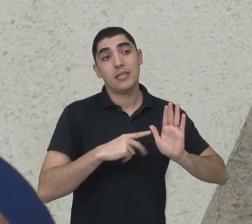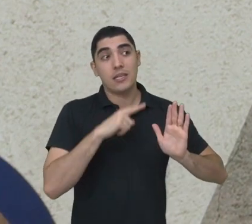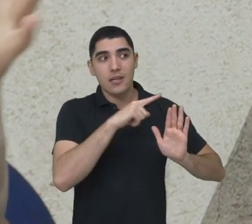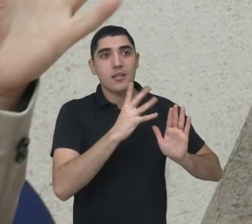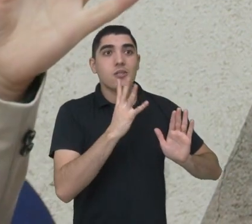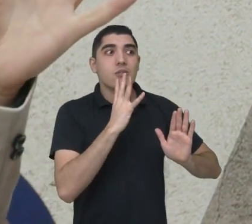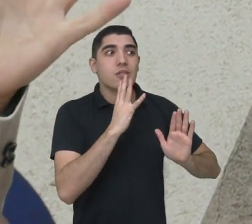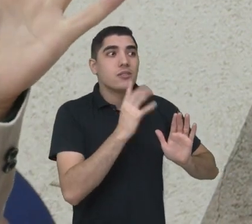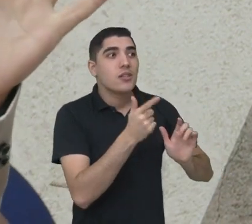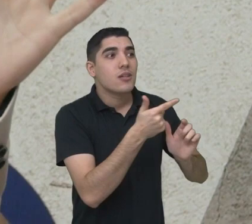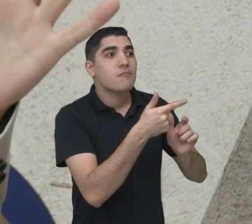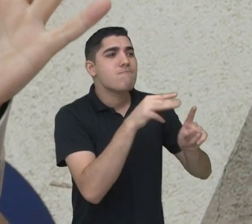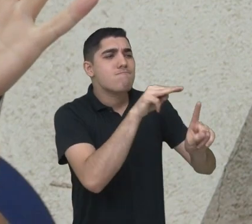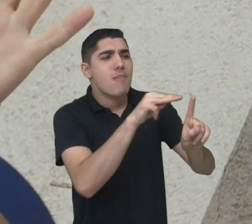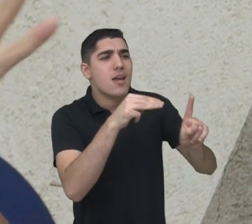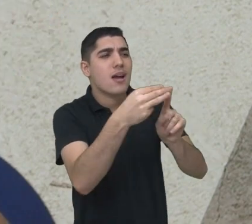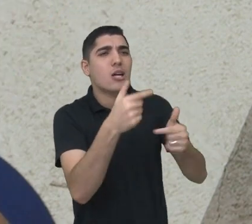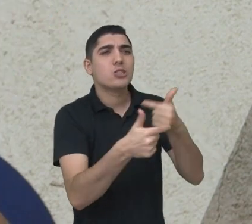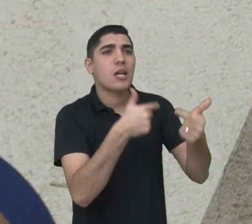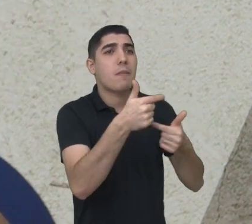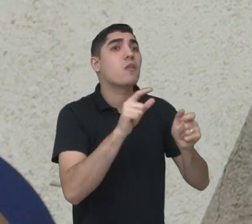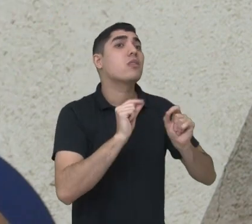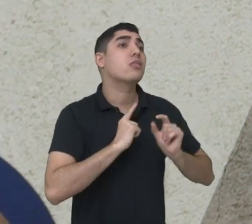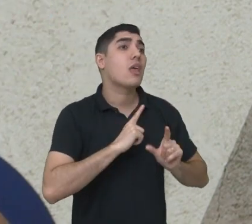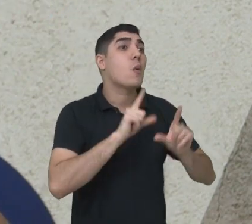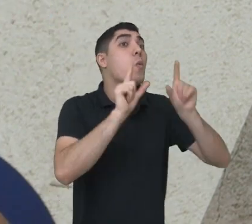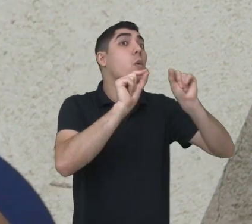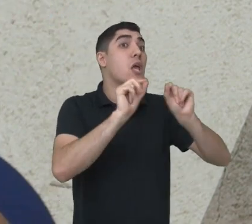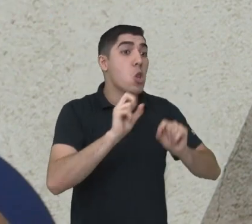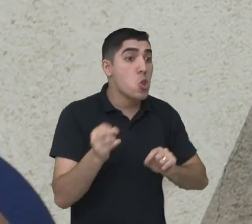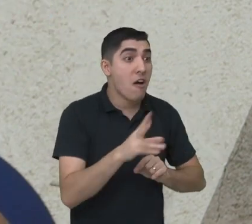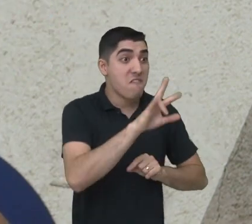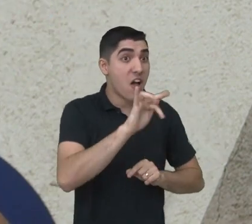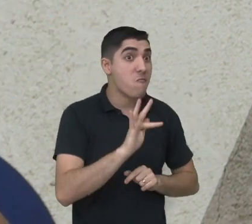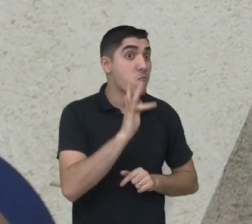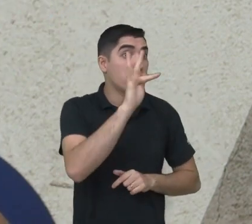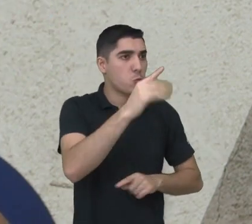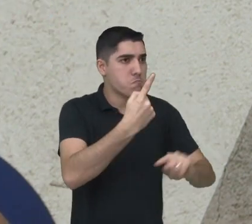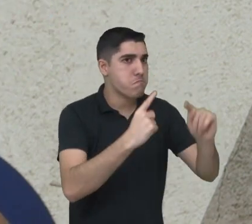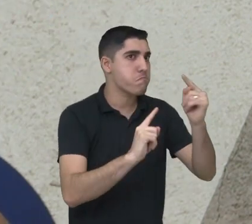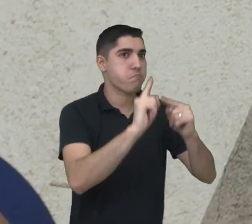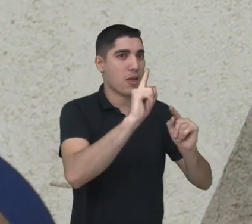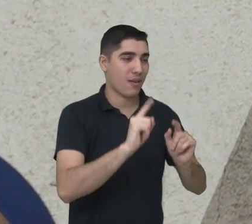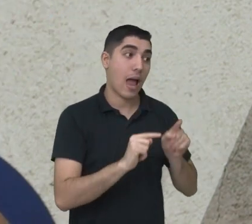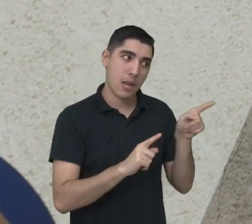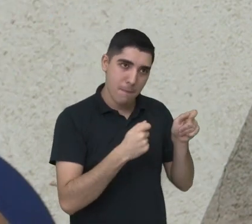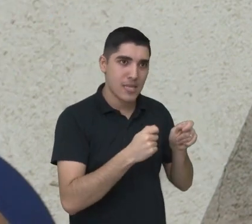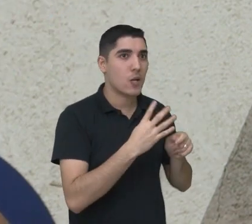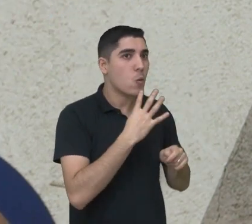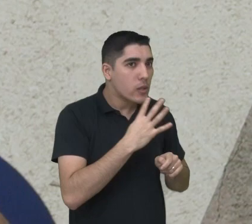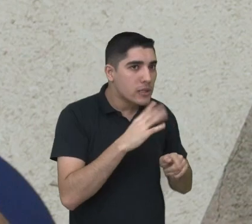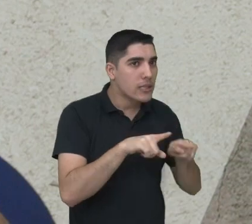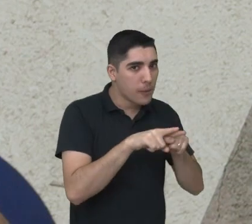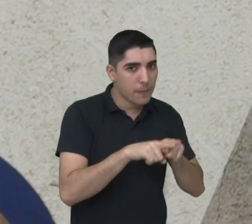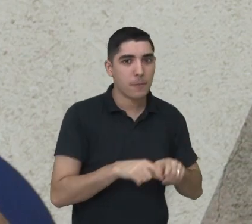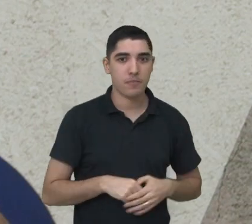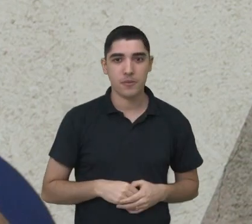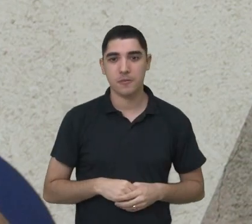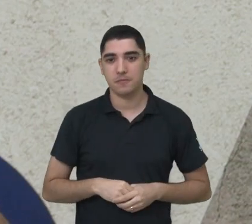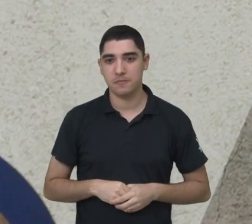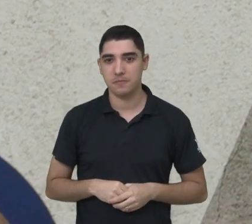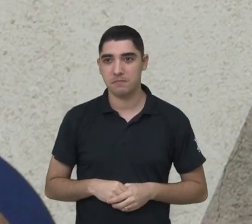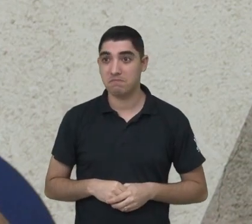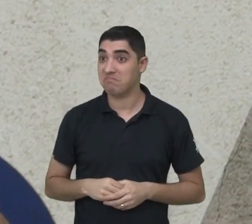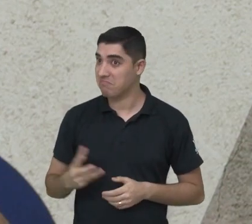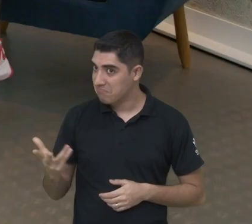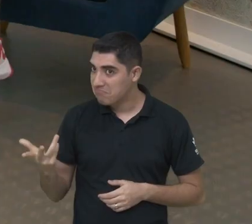e ver o que está acontecendo no mercado também, essas novas tendências aí de atuação do engenheiro. Então, acho que isso é bem...